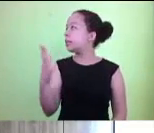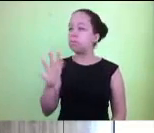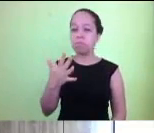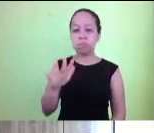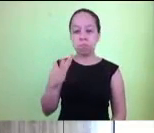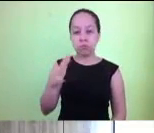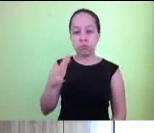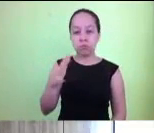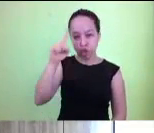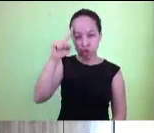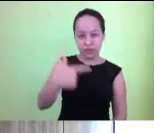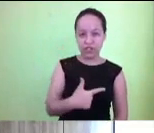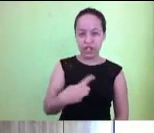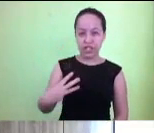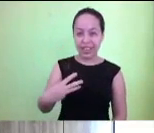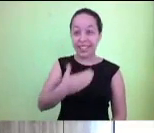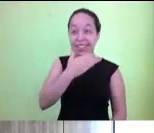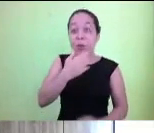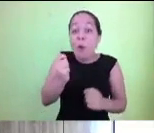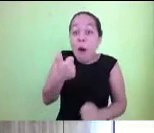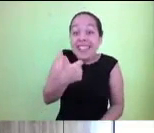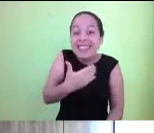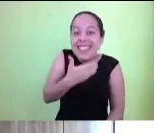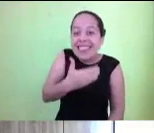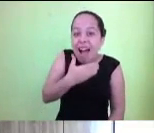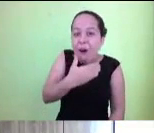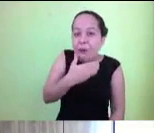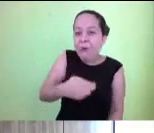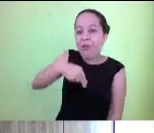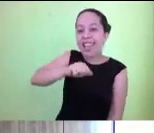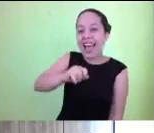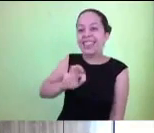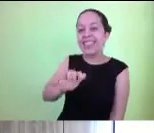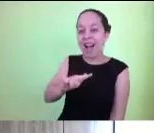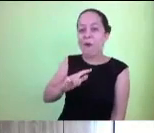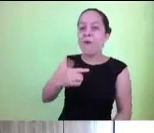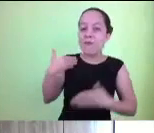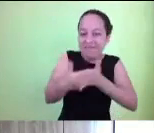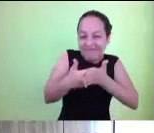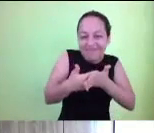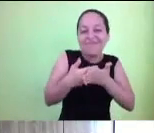esse documento que a gente usou aqui com a semente, para eles verem também, né?